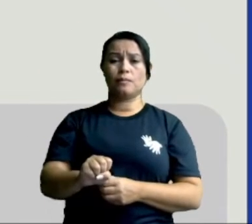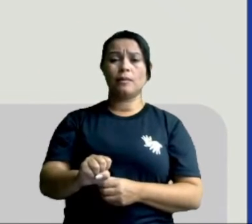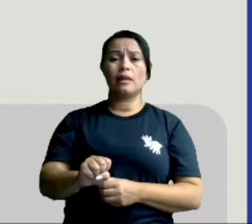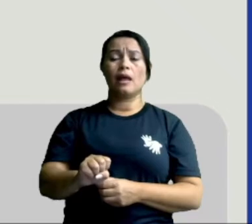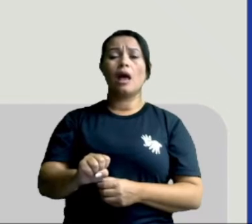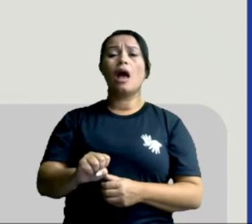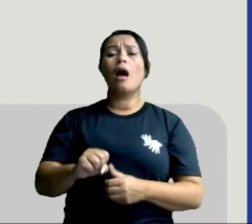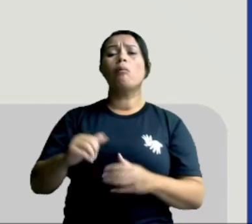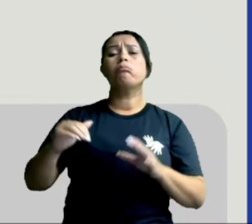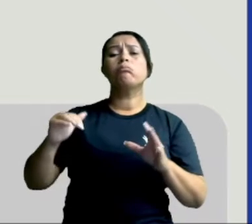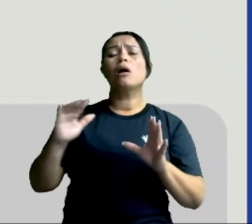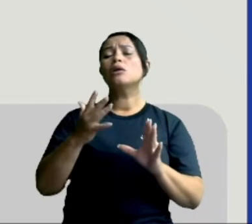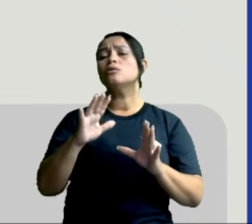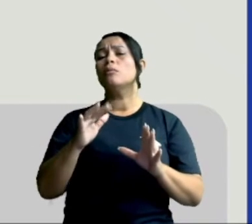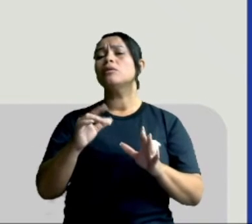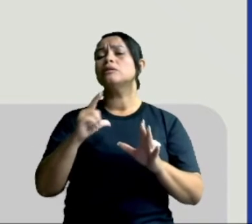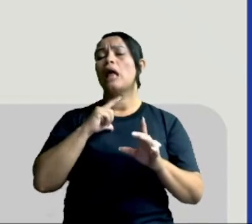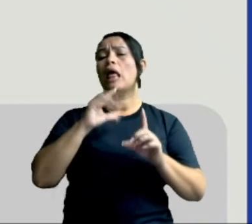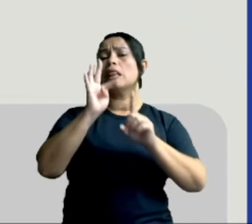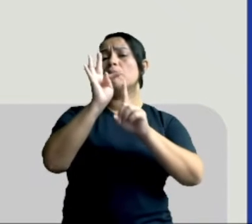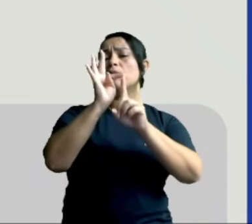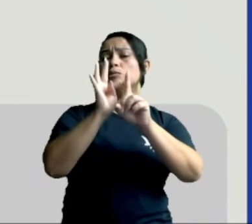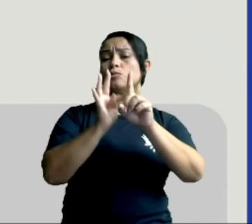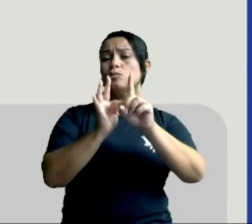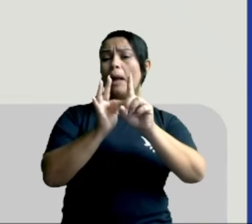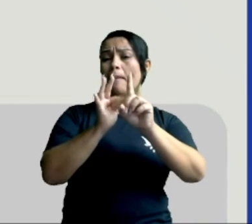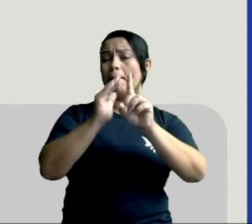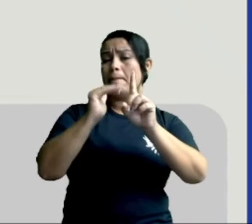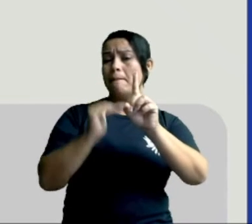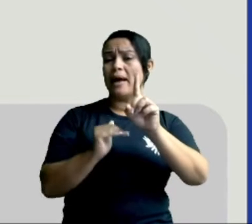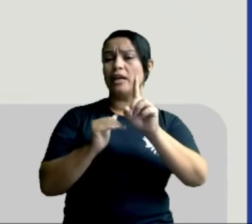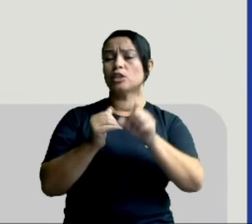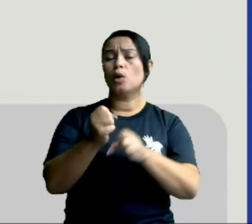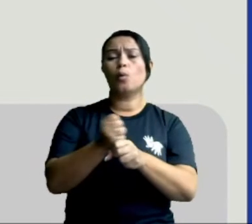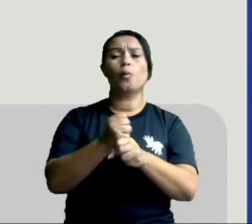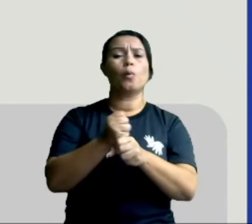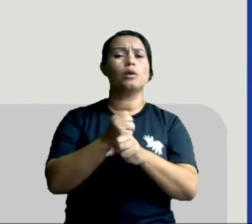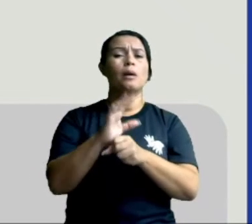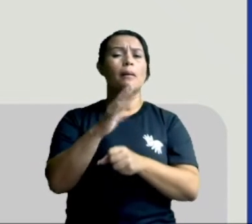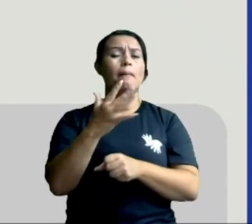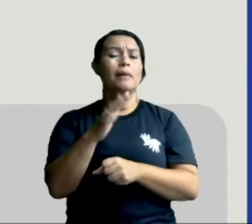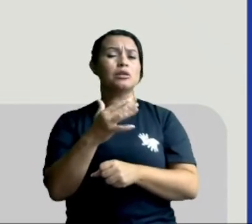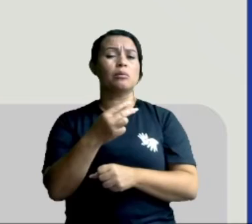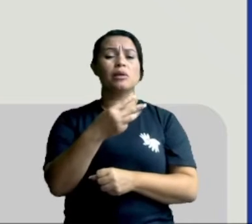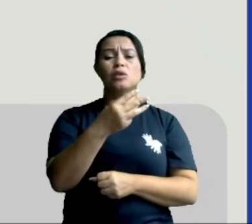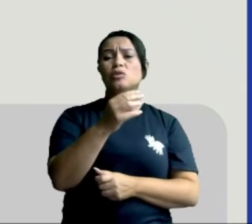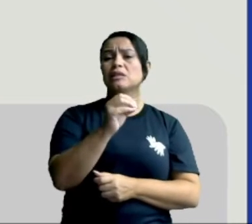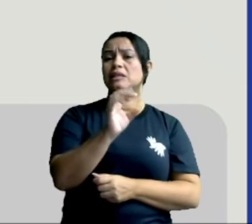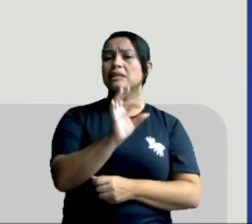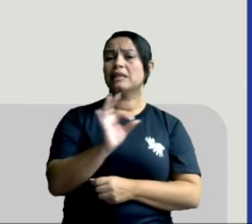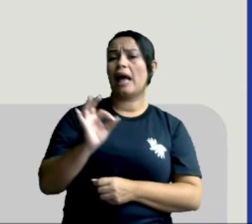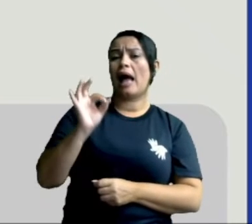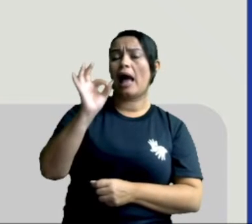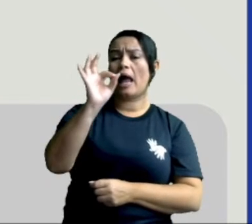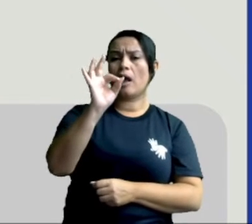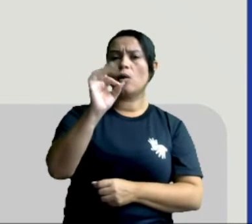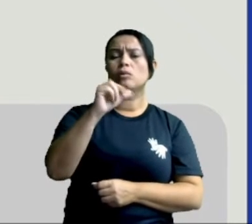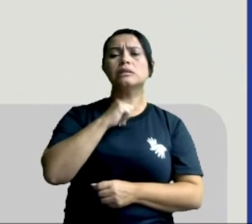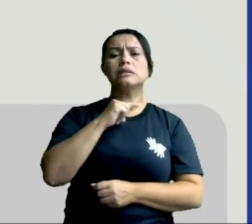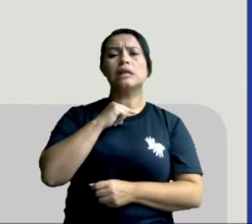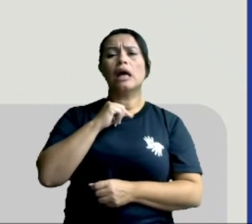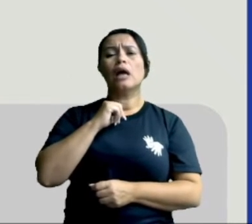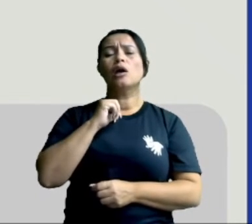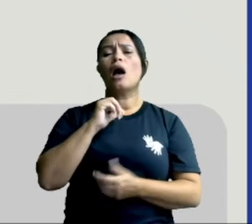temperaturas baixas durante o ano todo com leads ou não as próximas aqui em 30 graus e uma